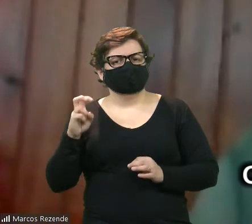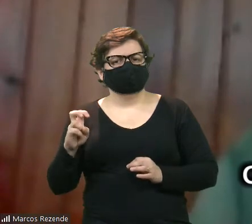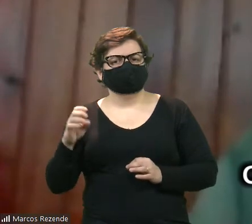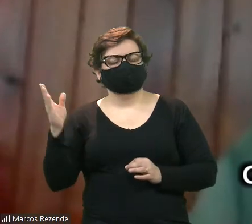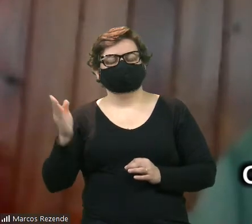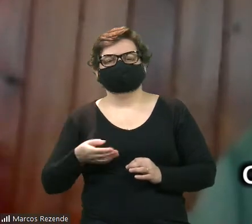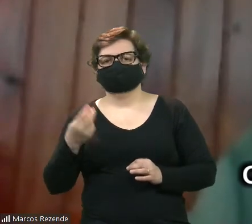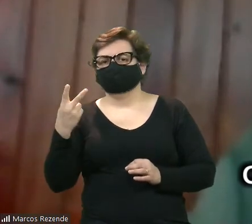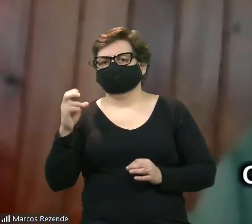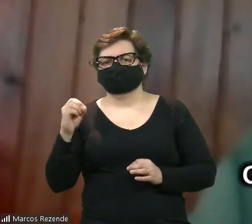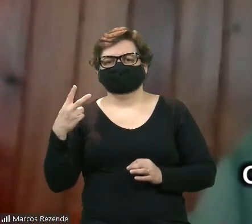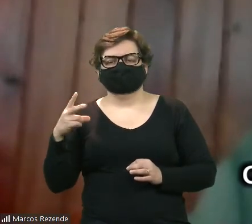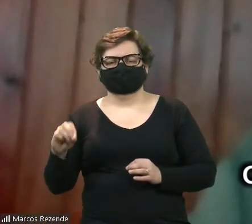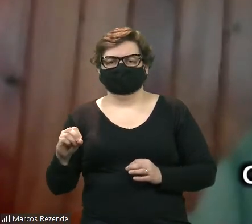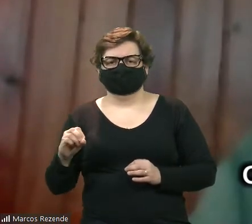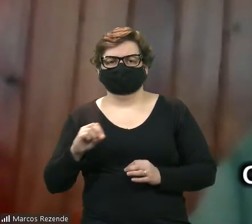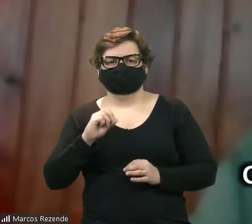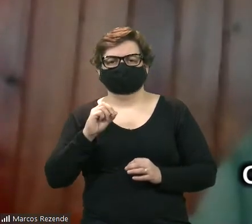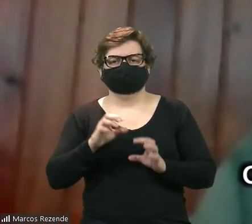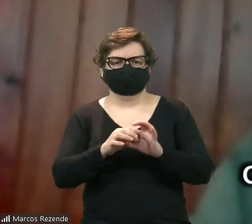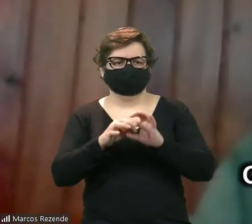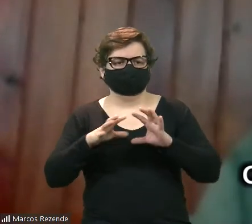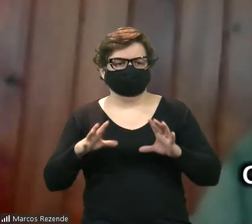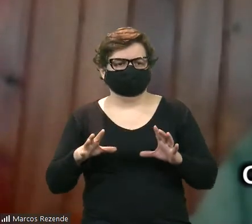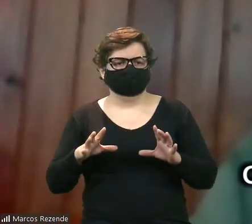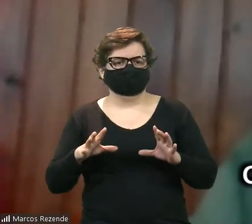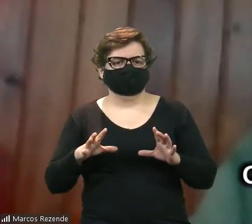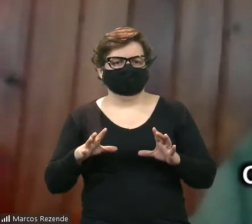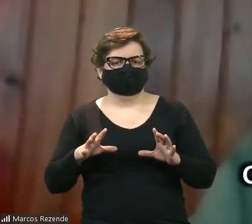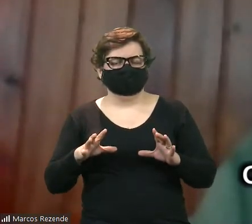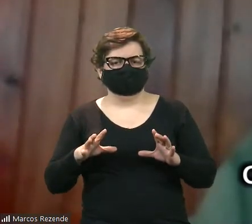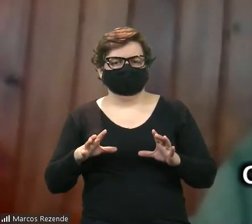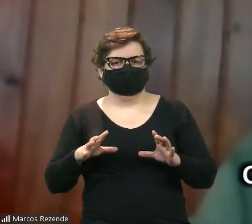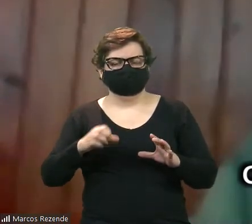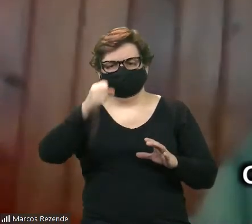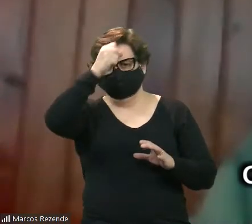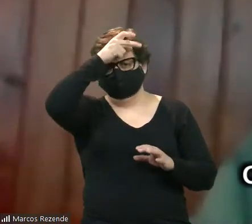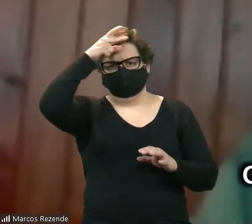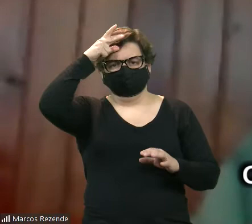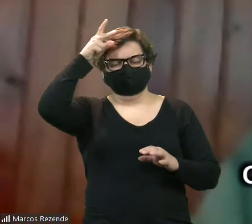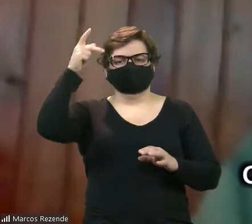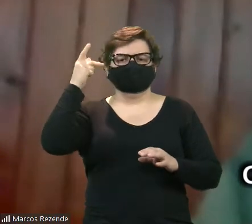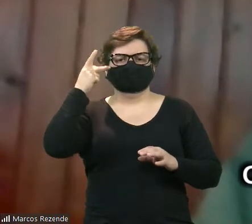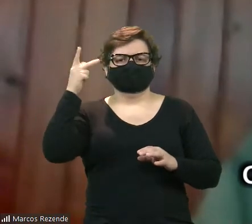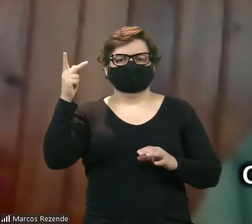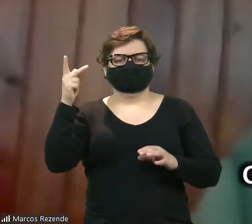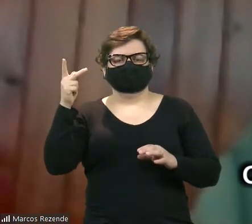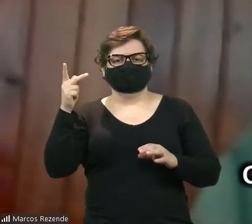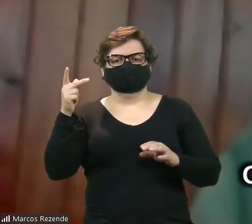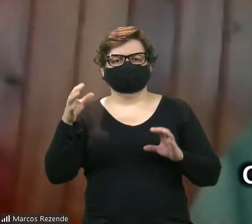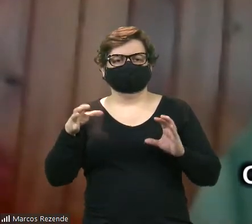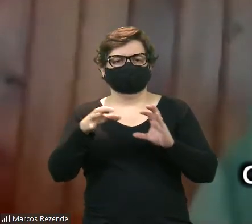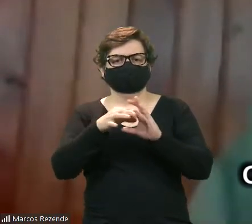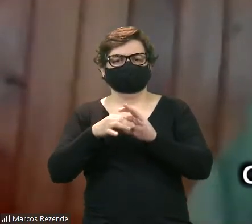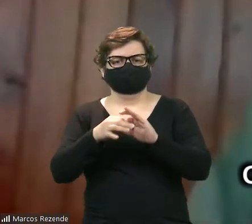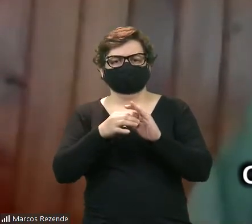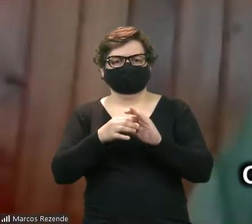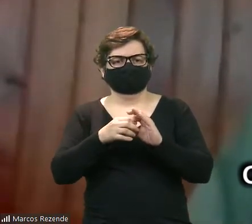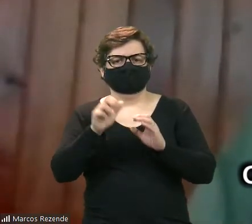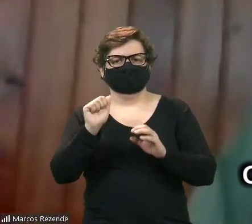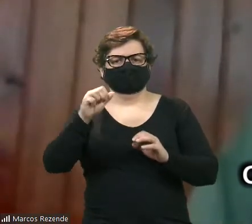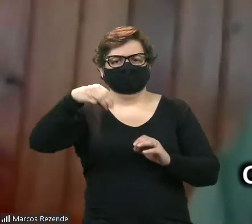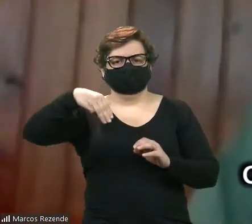autoriza a Prefeitura Municipal de Marília a se associar e a contribuir com a Mitesp. Não é